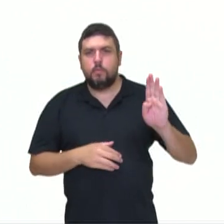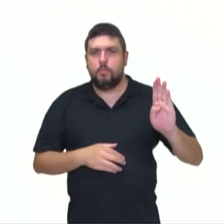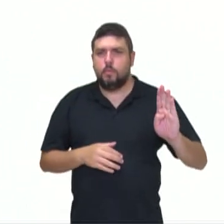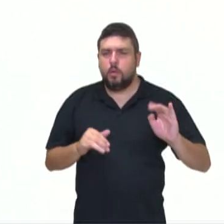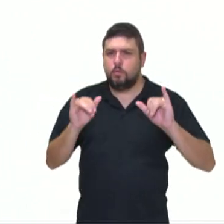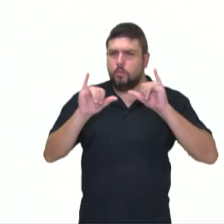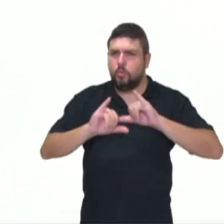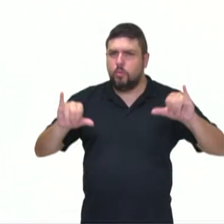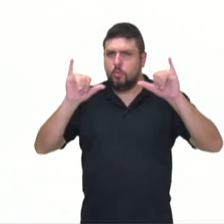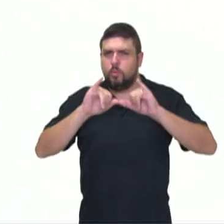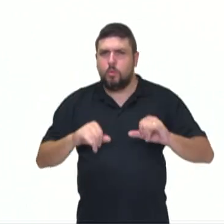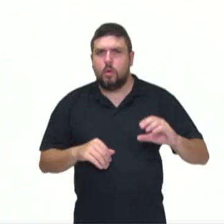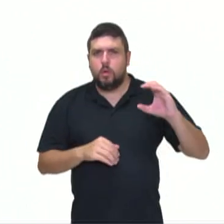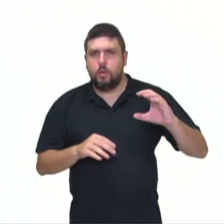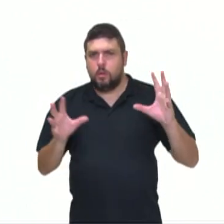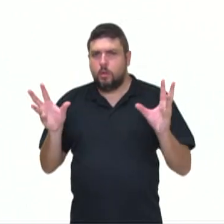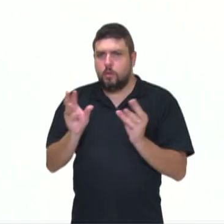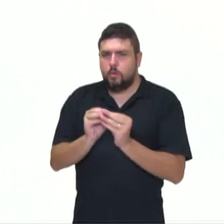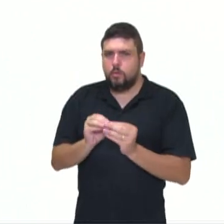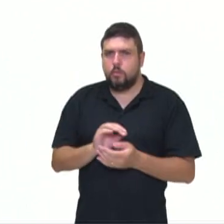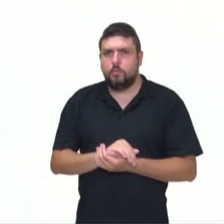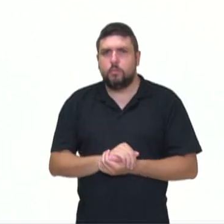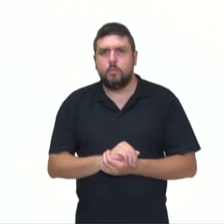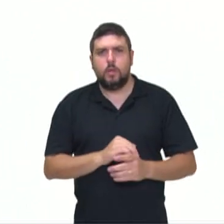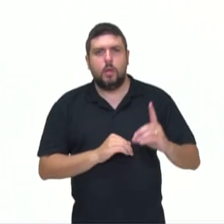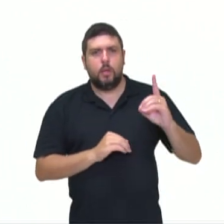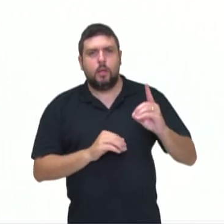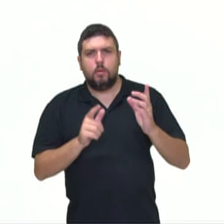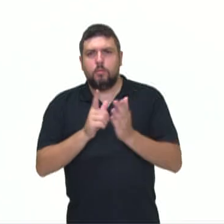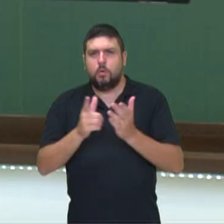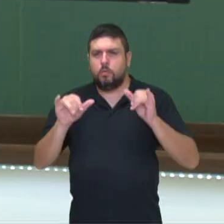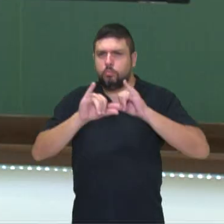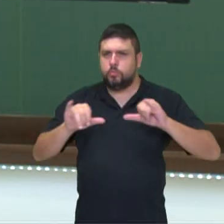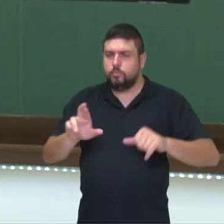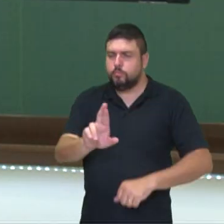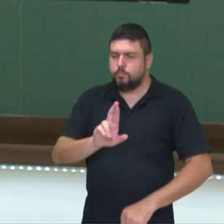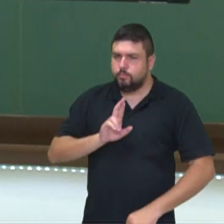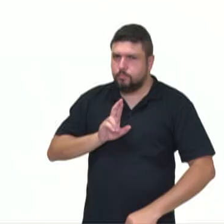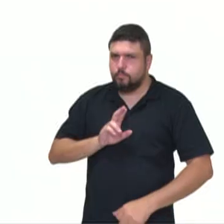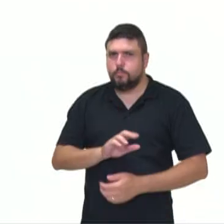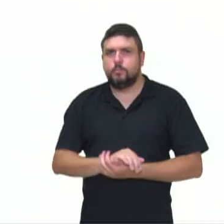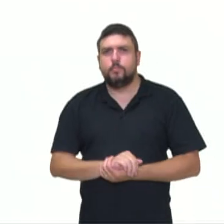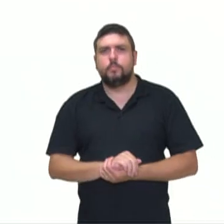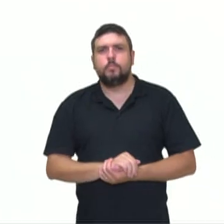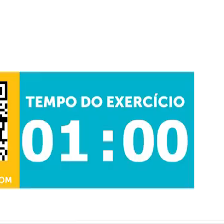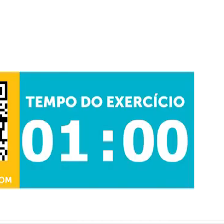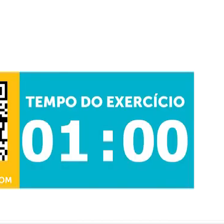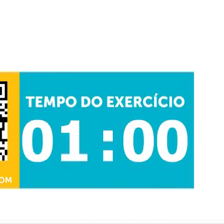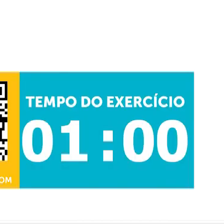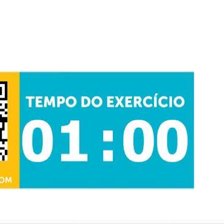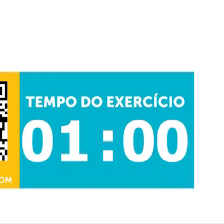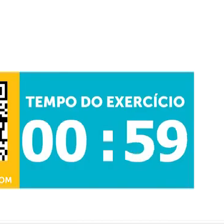notícia. C, resenha. D, reportagem. Responda.